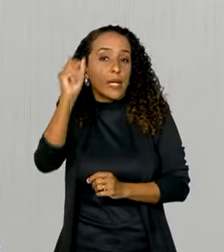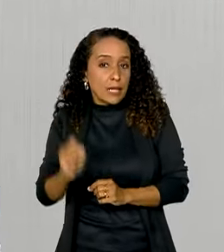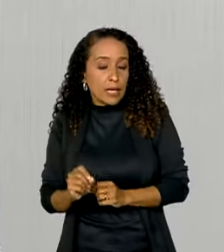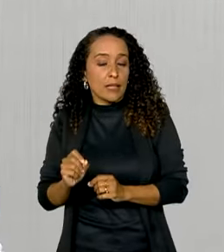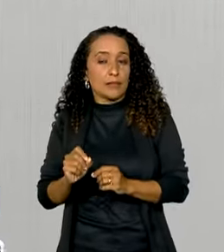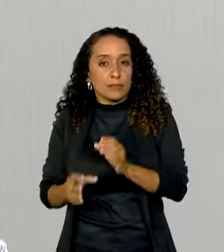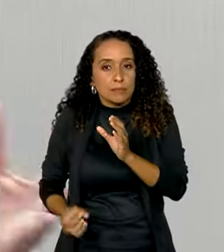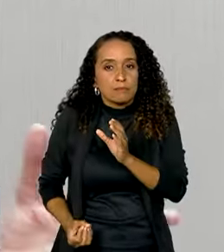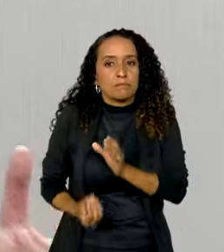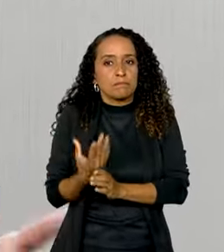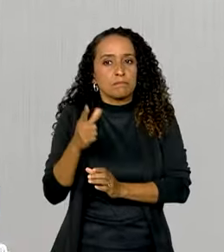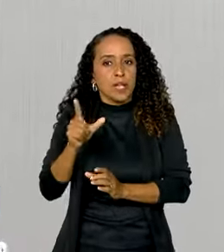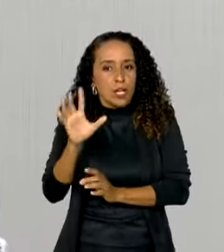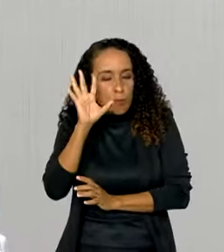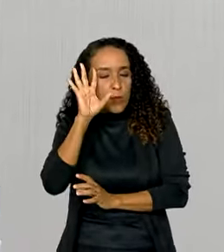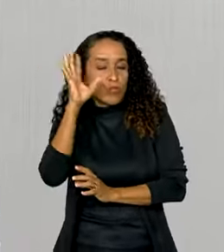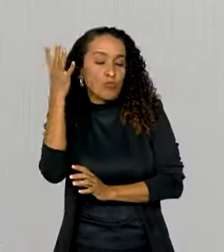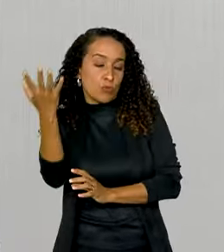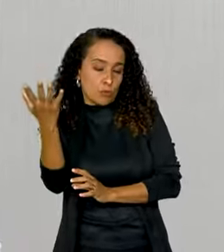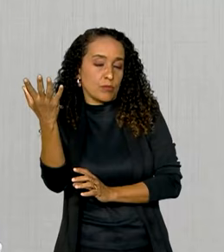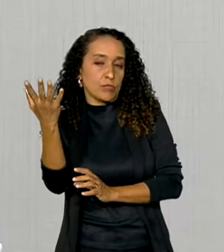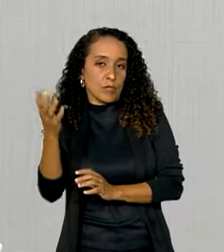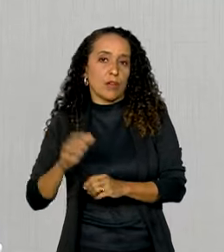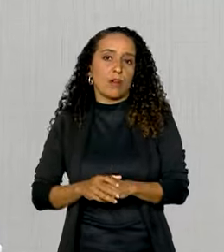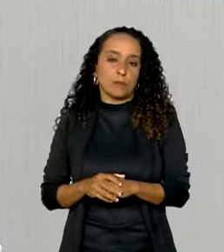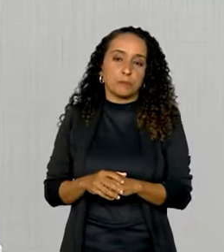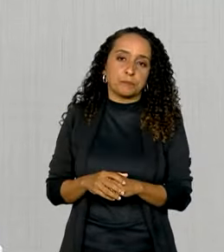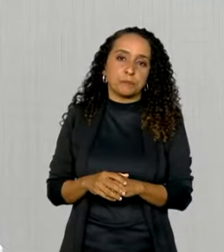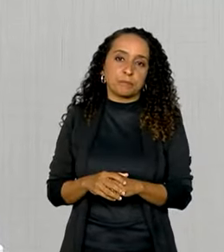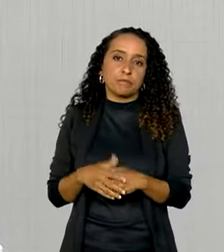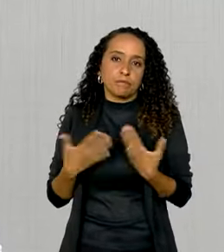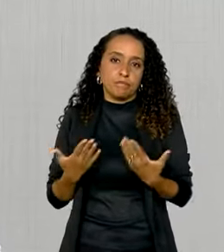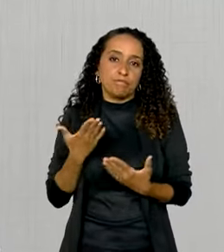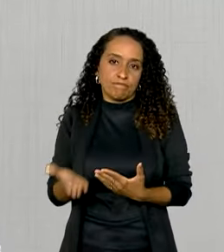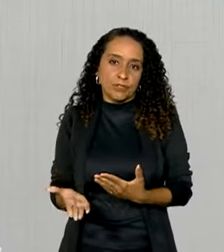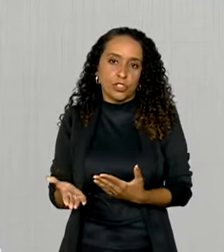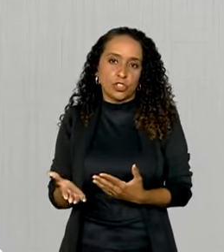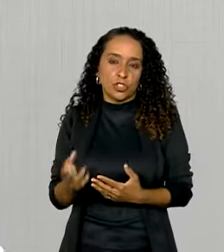seja uma solução diante de uma situação de emergência.